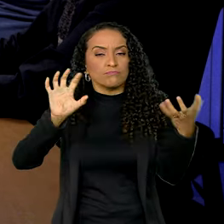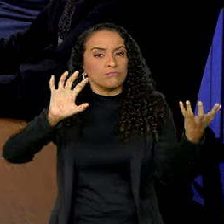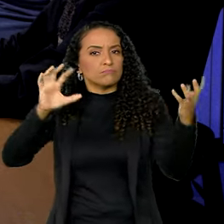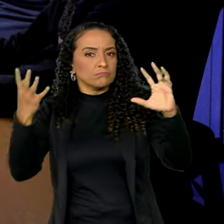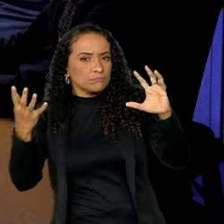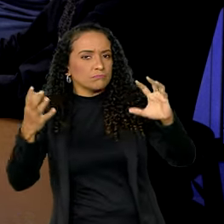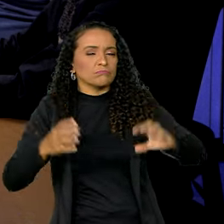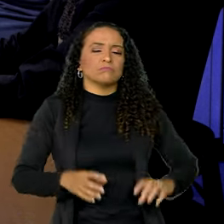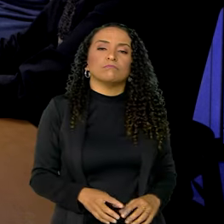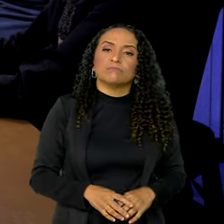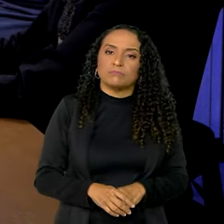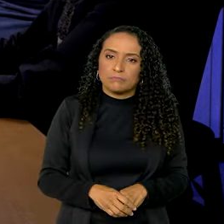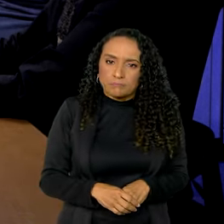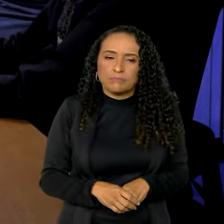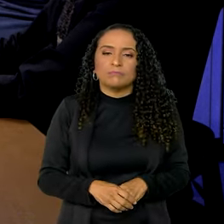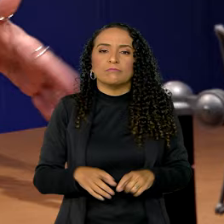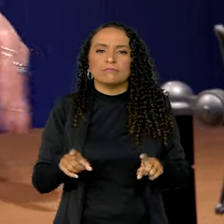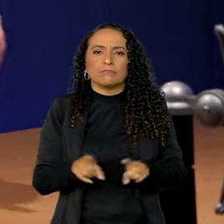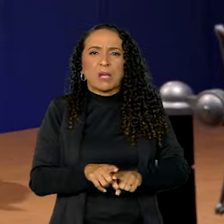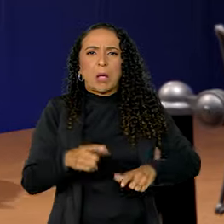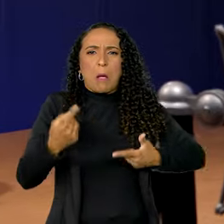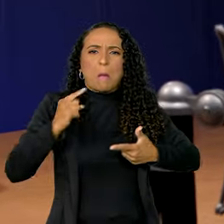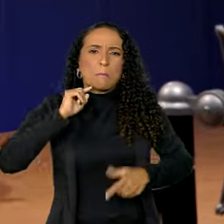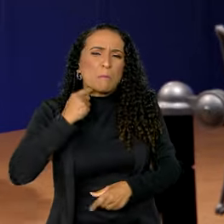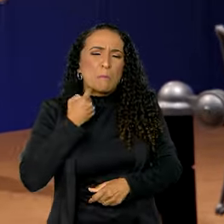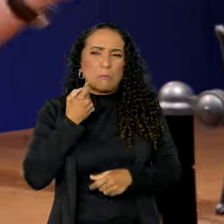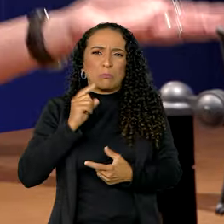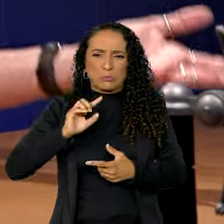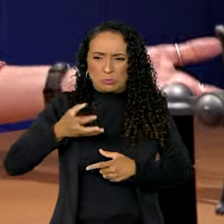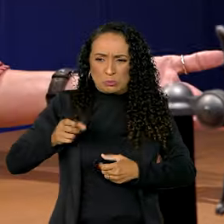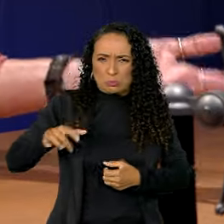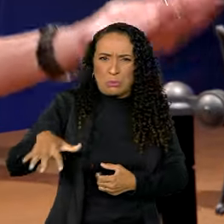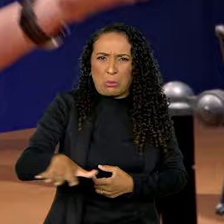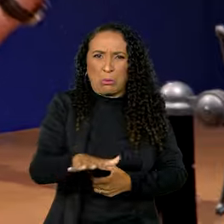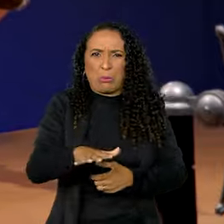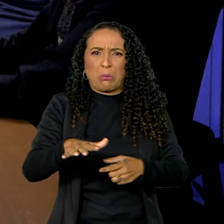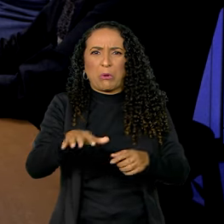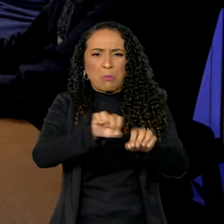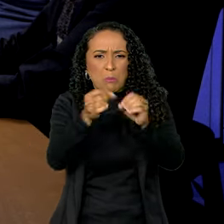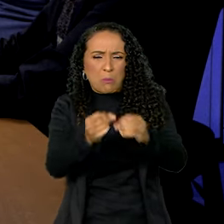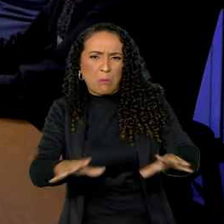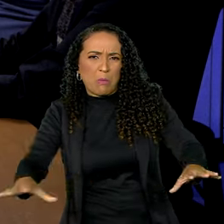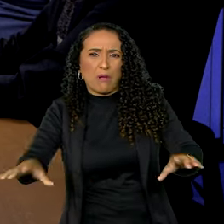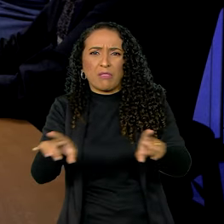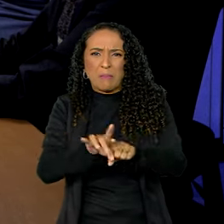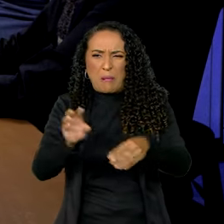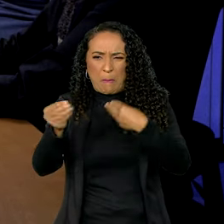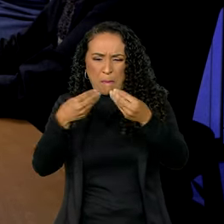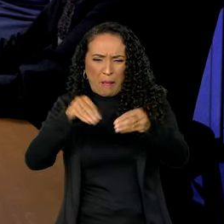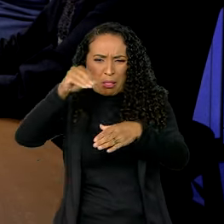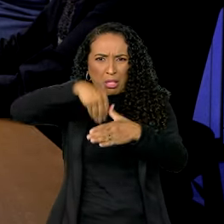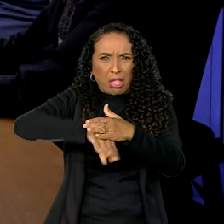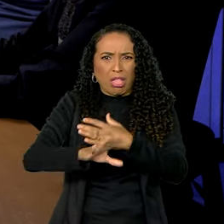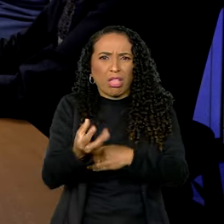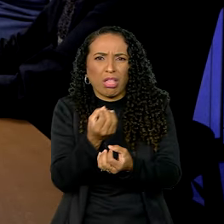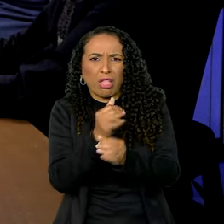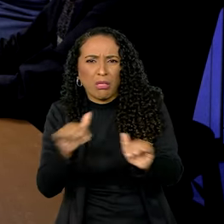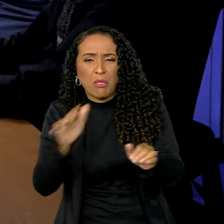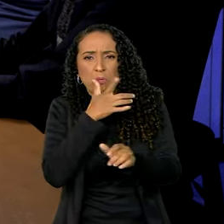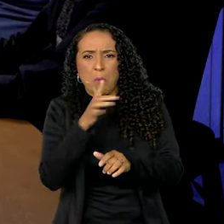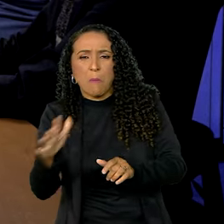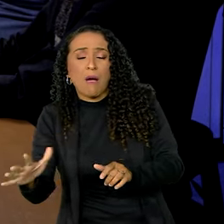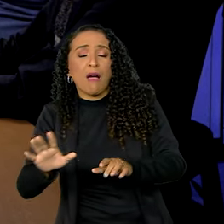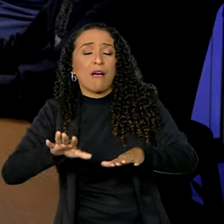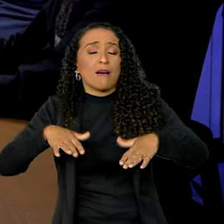climática né a muita poluição a questão dos oceanos muito plástico nos oceanos e